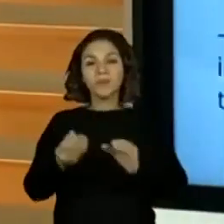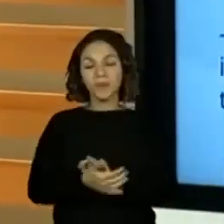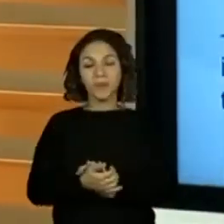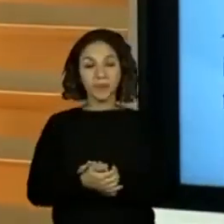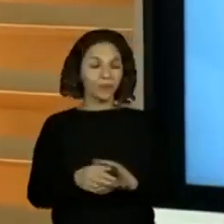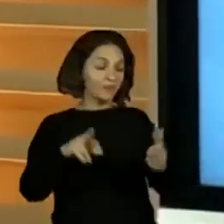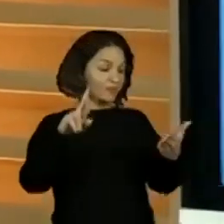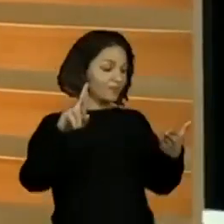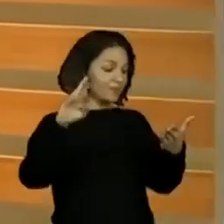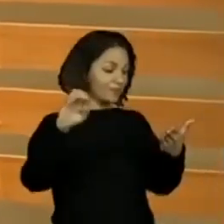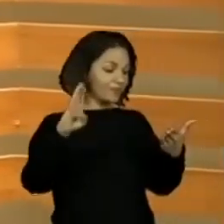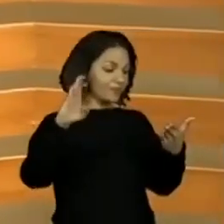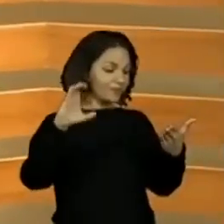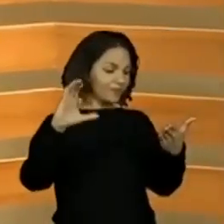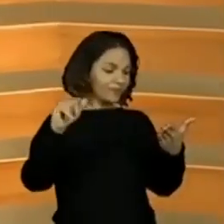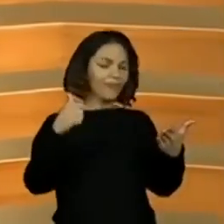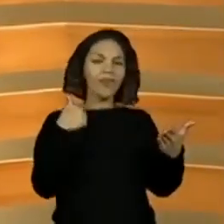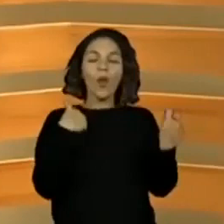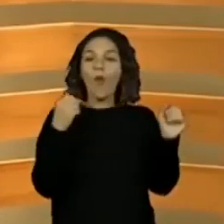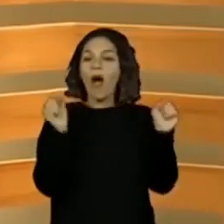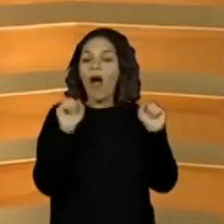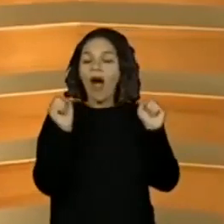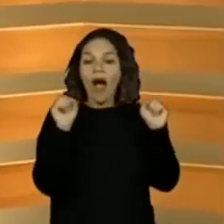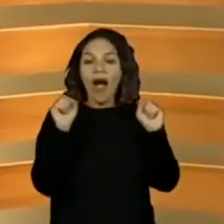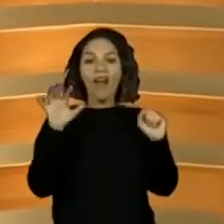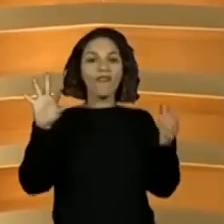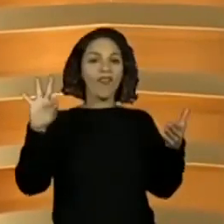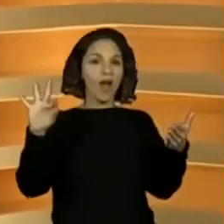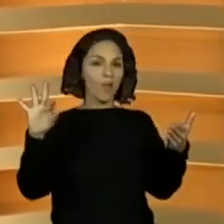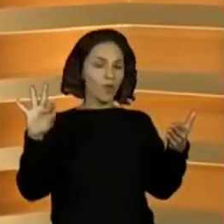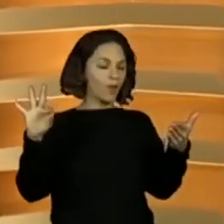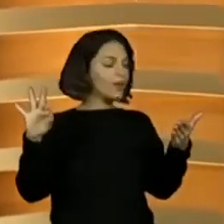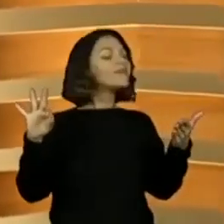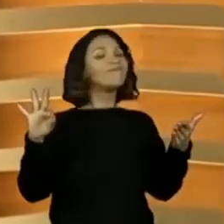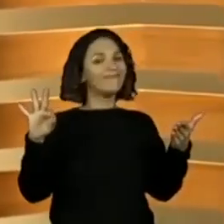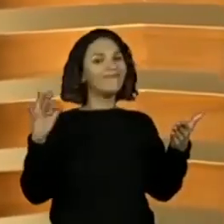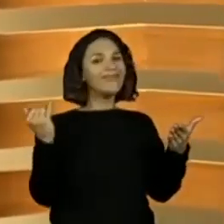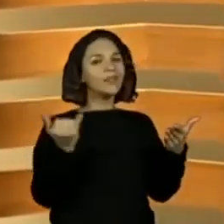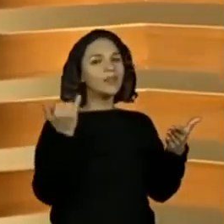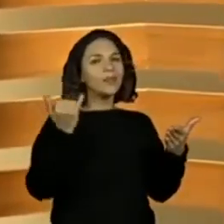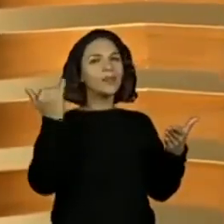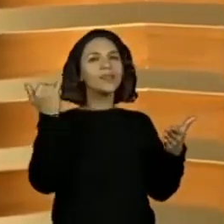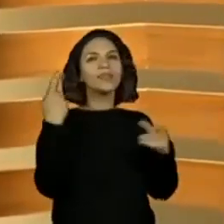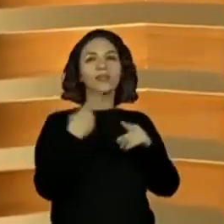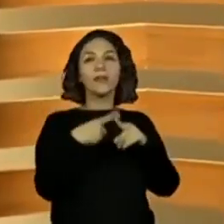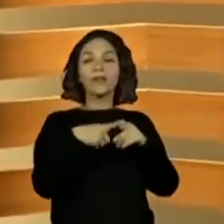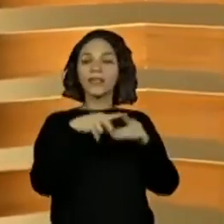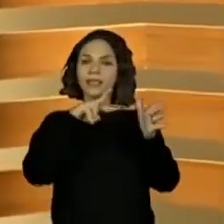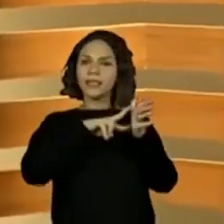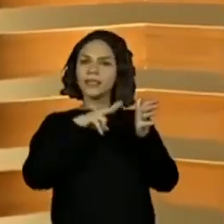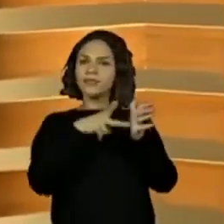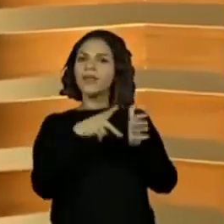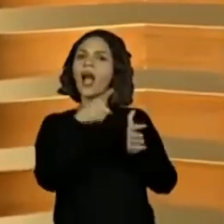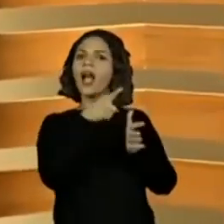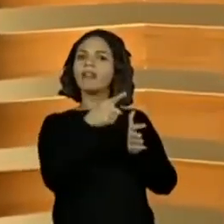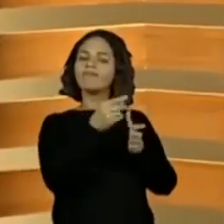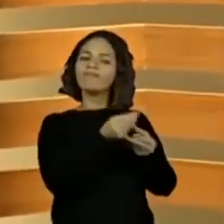Rebeca, amo fábulas, eu também, Rebeca, é muito importante porque elas deixam para a gente muitos